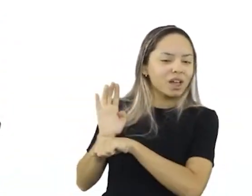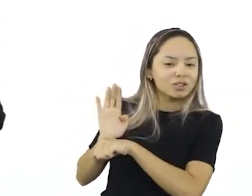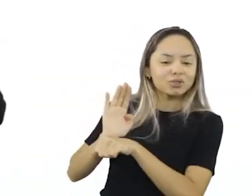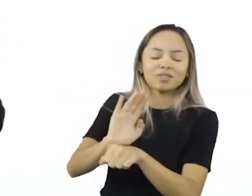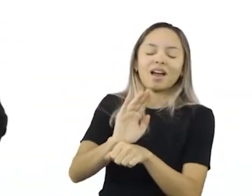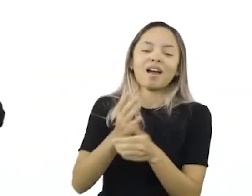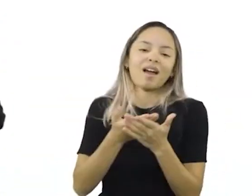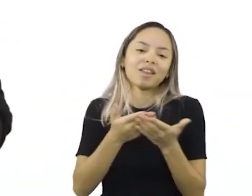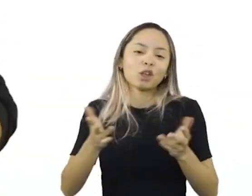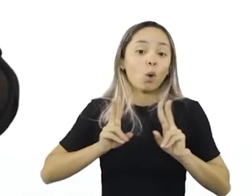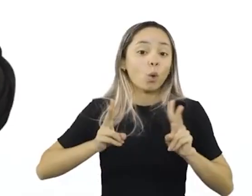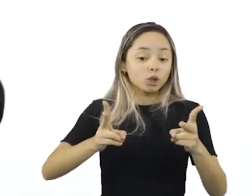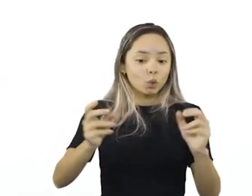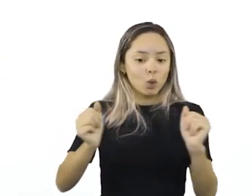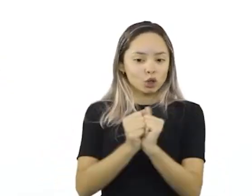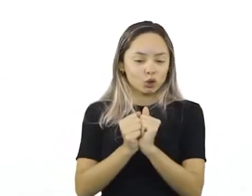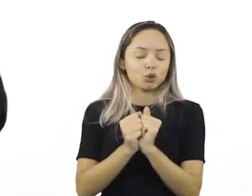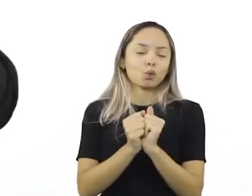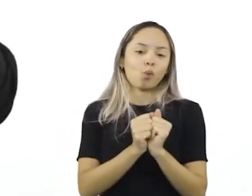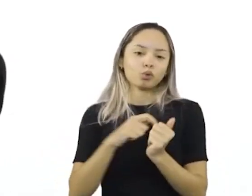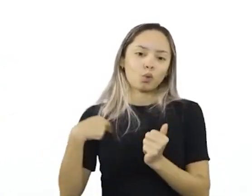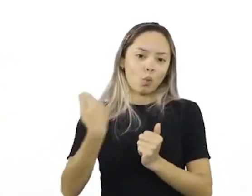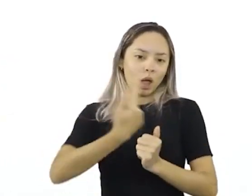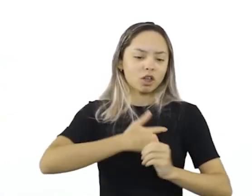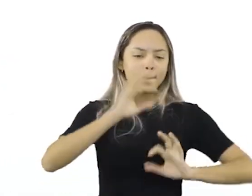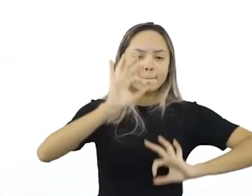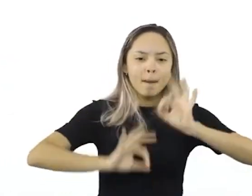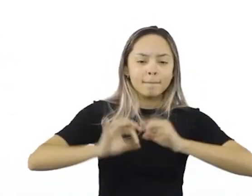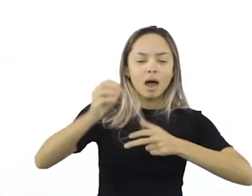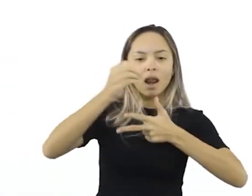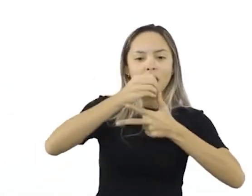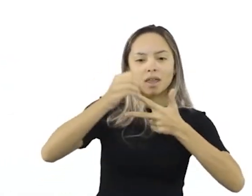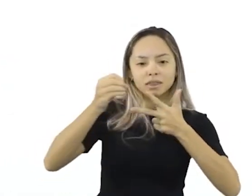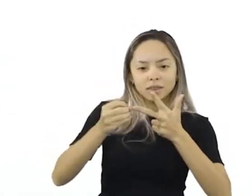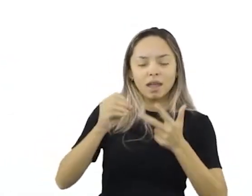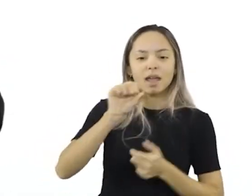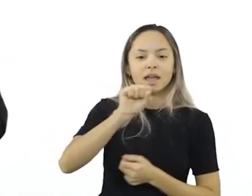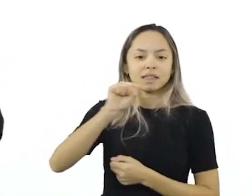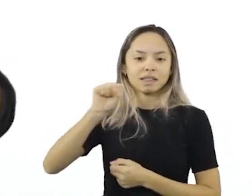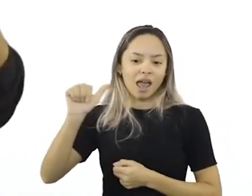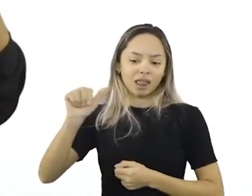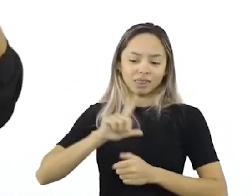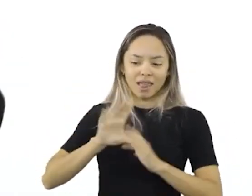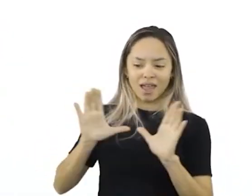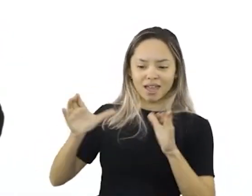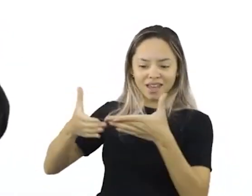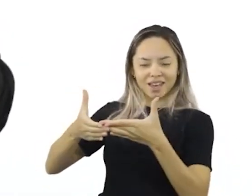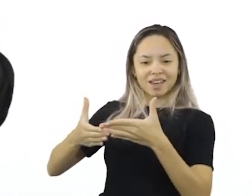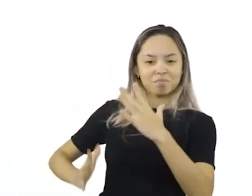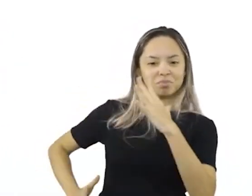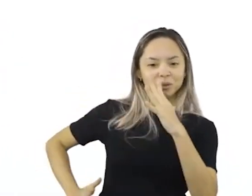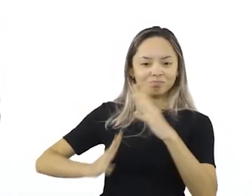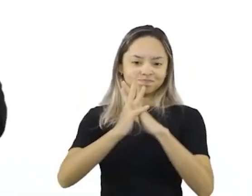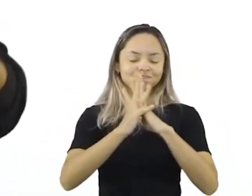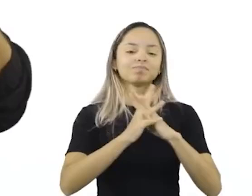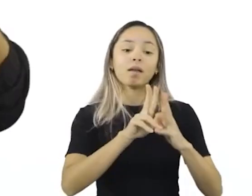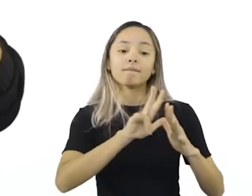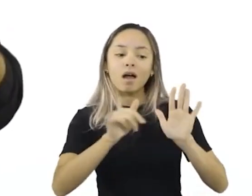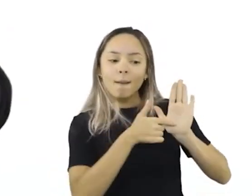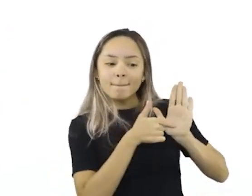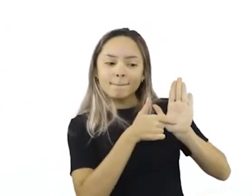tenha te ajudado. Continua com a gente no Prepara Enem SSA, tem uma equipe massa que vai